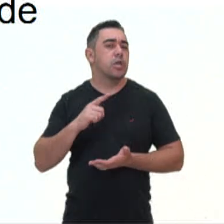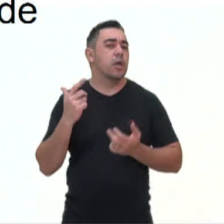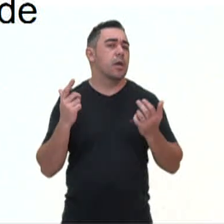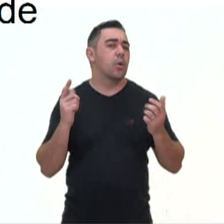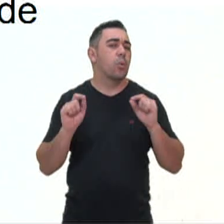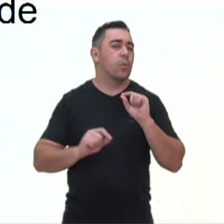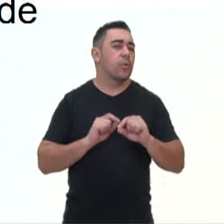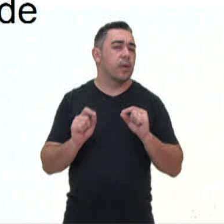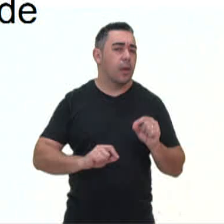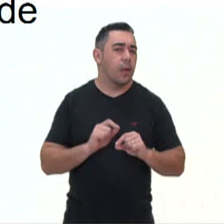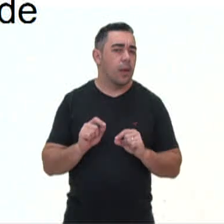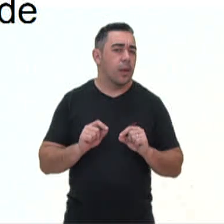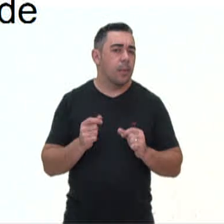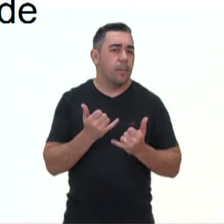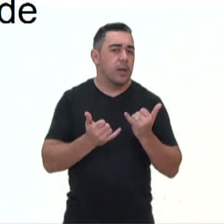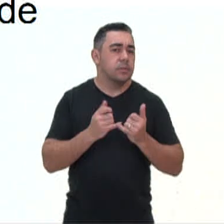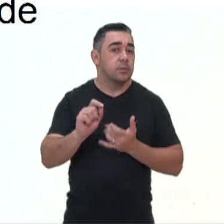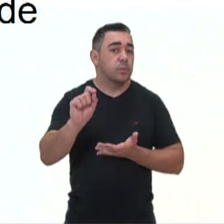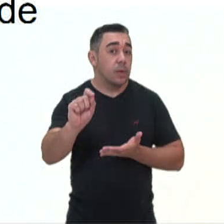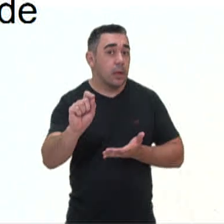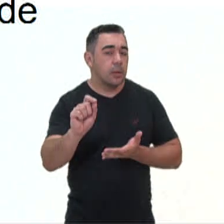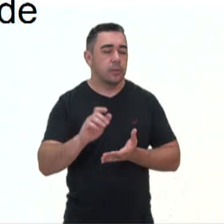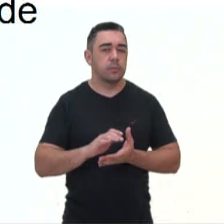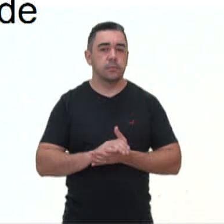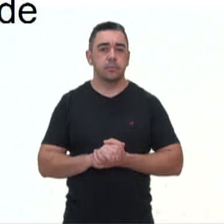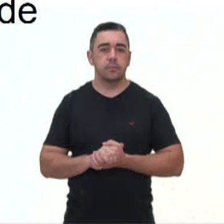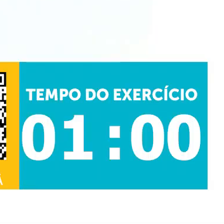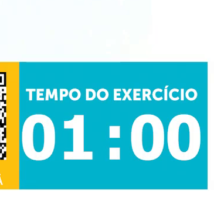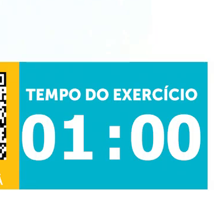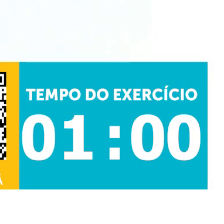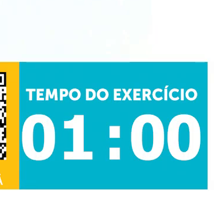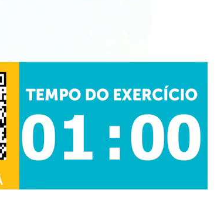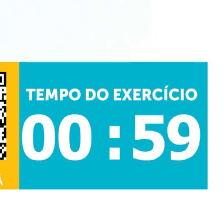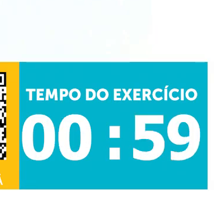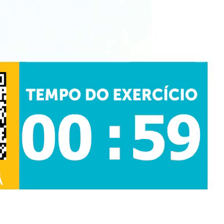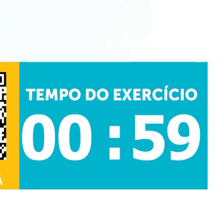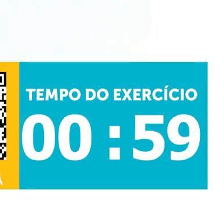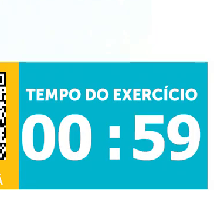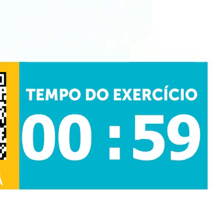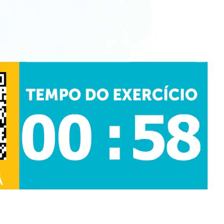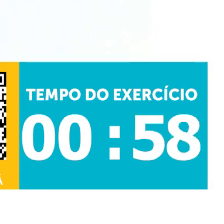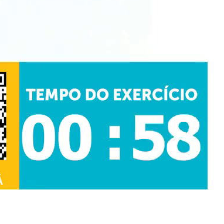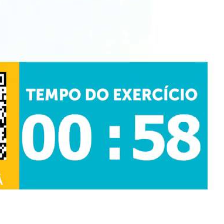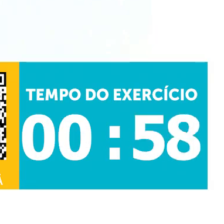comum o fato de... Sua vez.